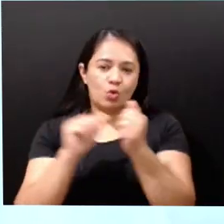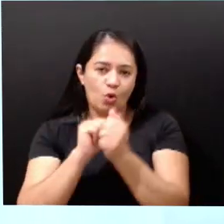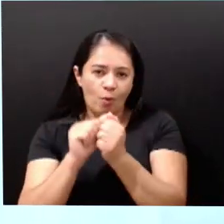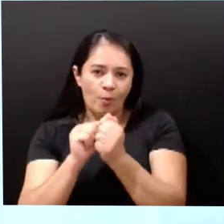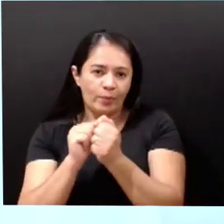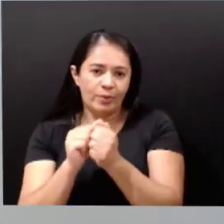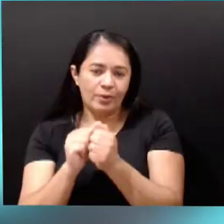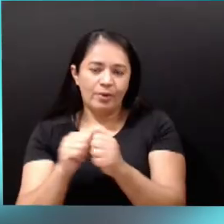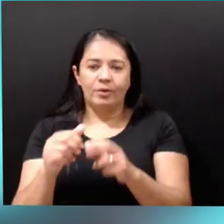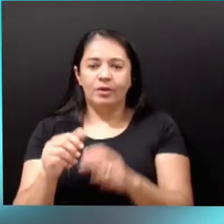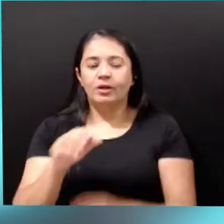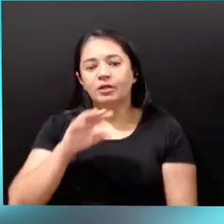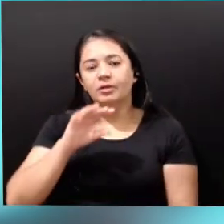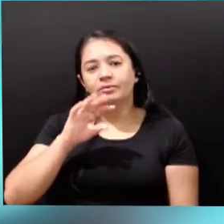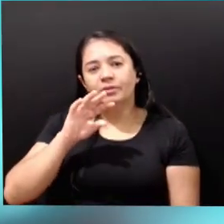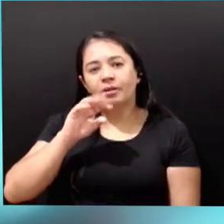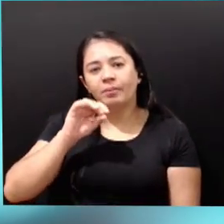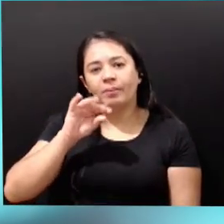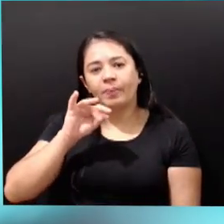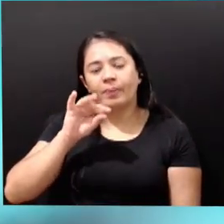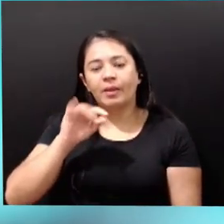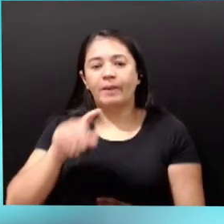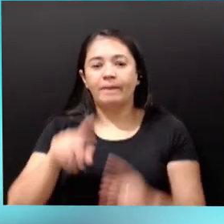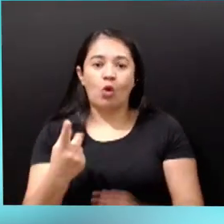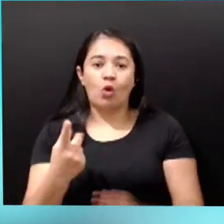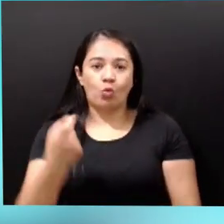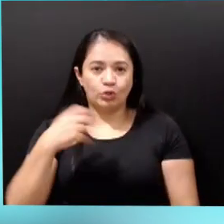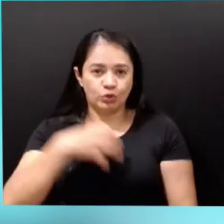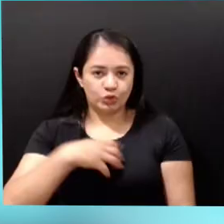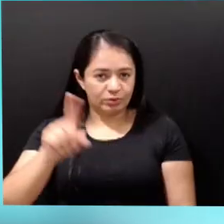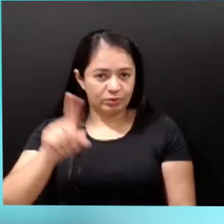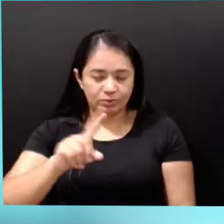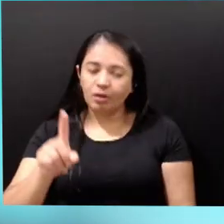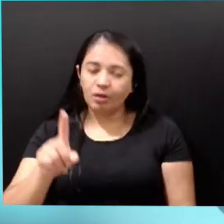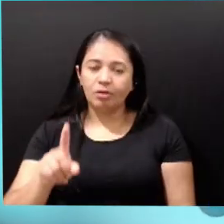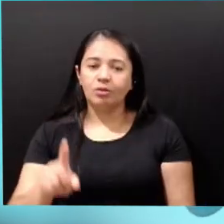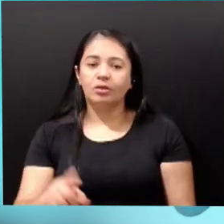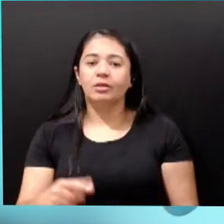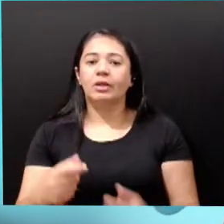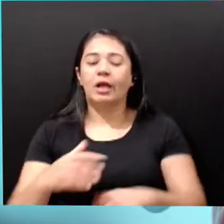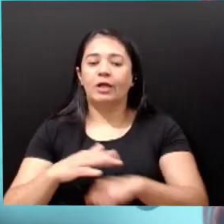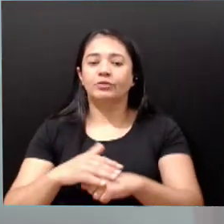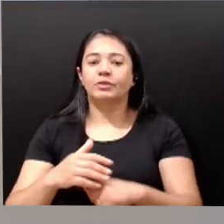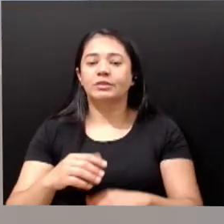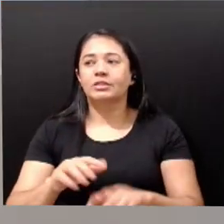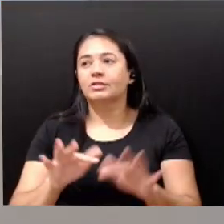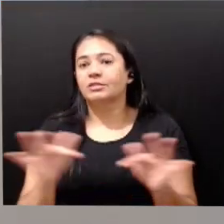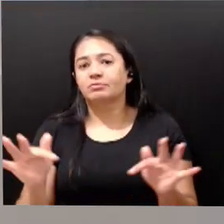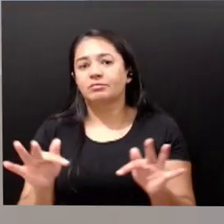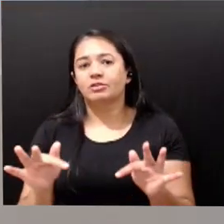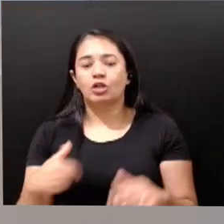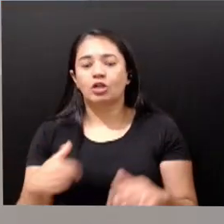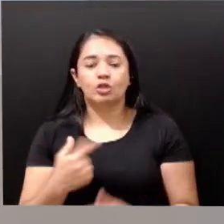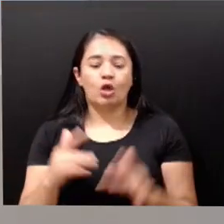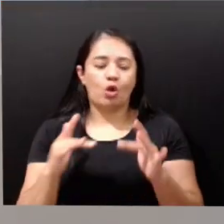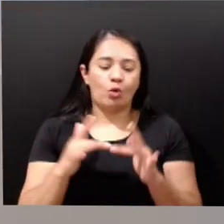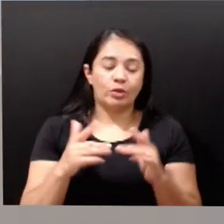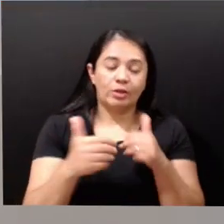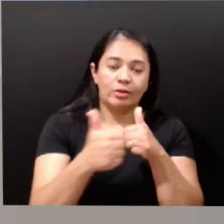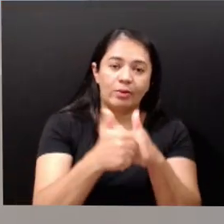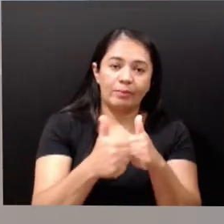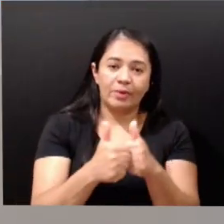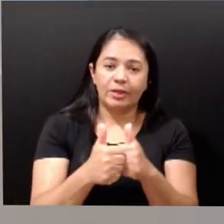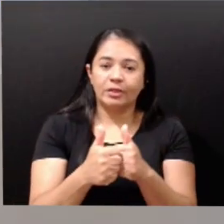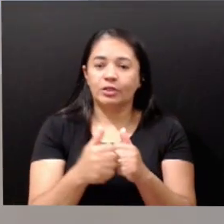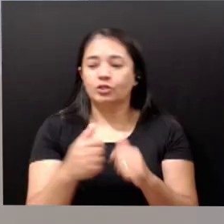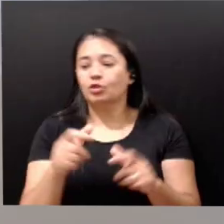fato, da saliva, um meio comum de transmissão viral, mas não é a única forma que a gente tem da doença ser adquirida. O simples fato da gente ter contato